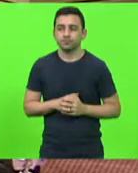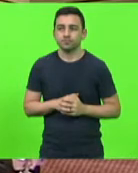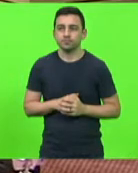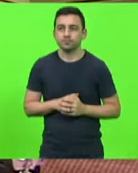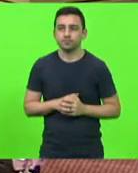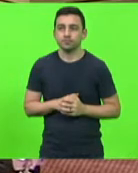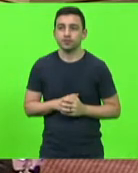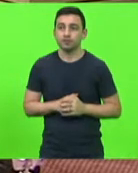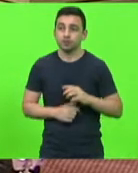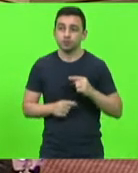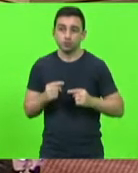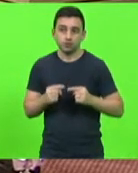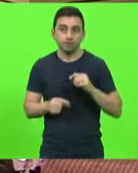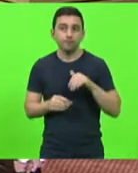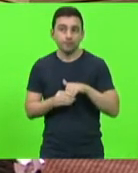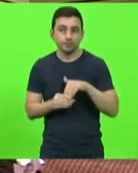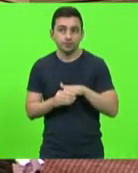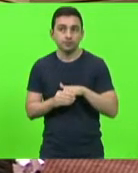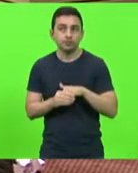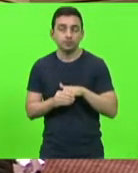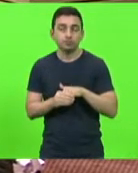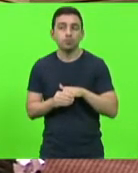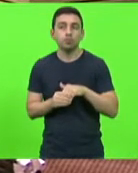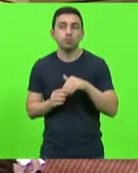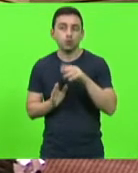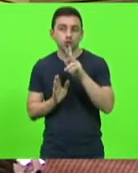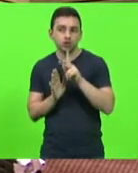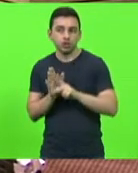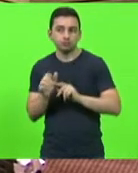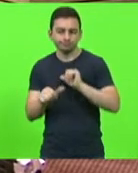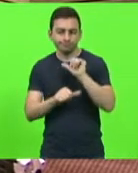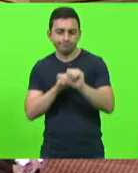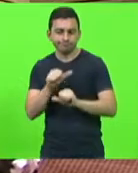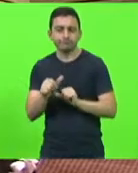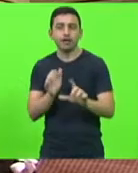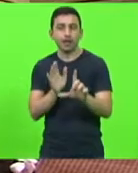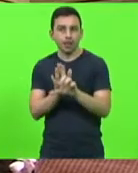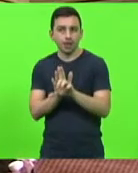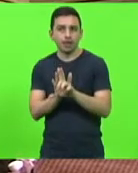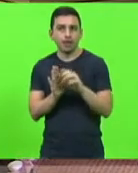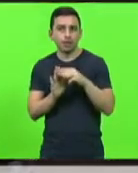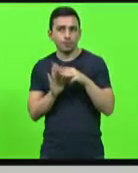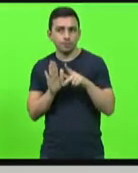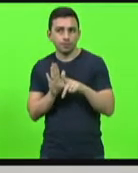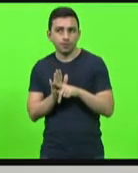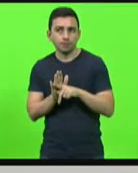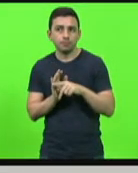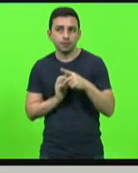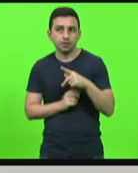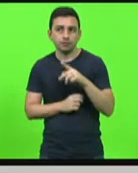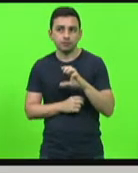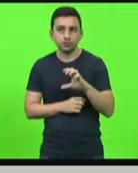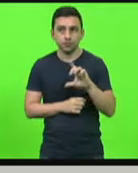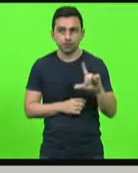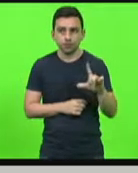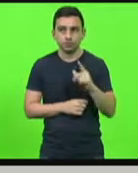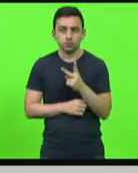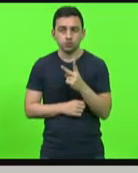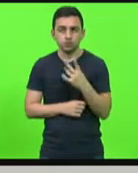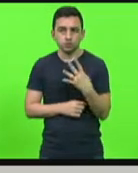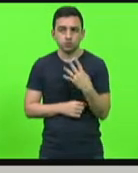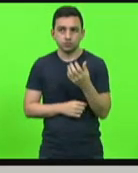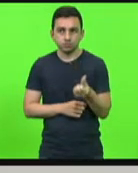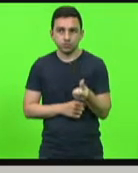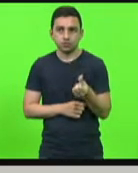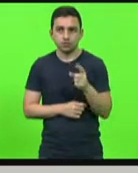Discussão e votação em turno único do projeto de conversão em lei de medida provisória PCL 246/2021, autor